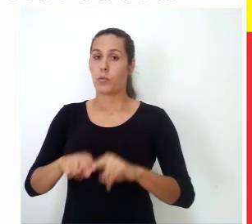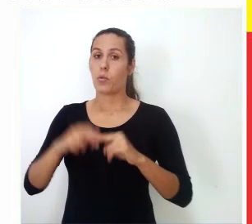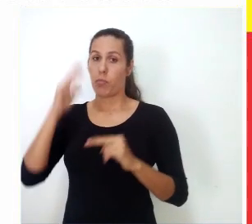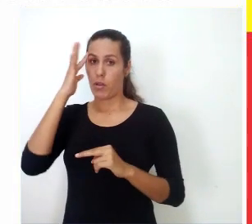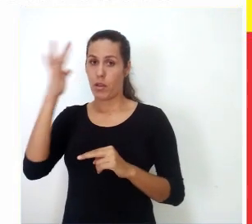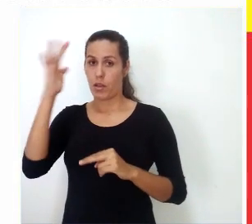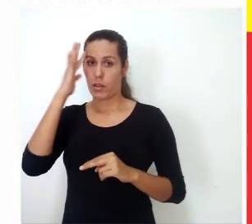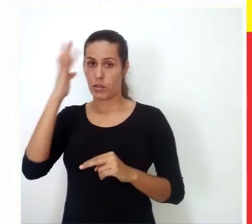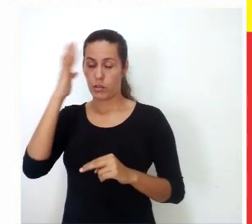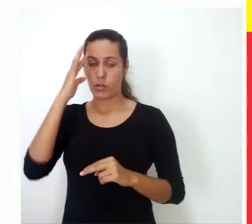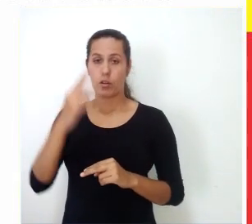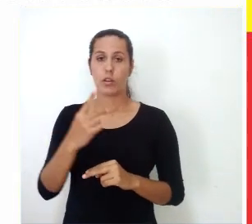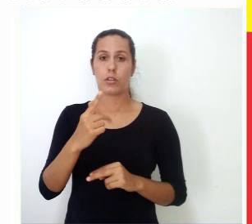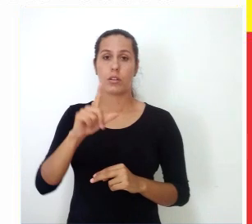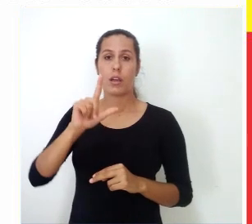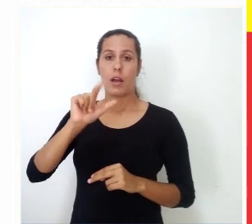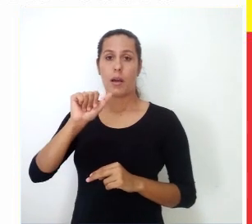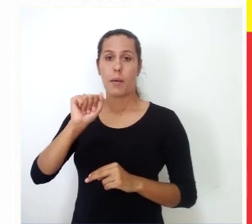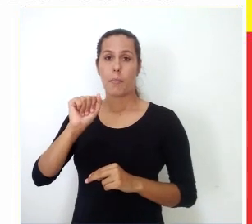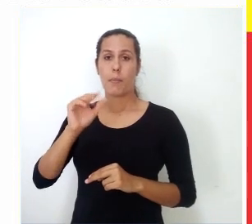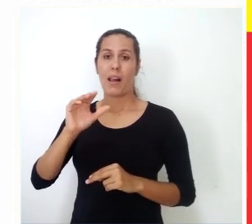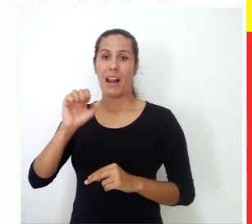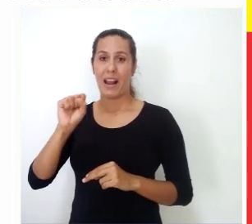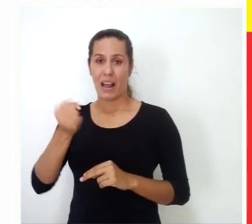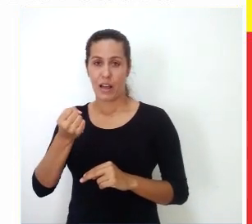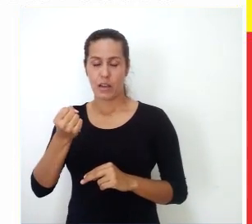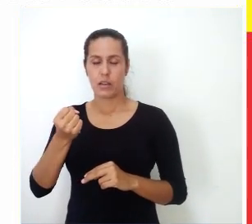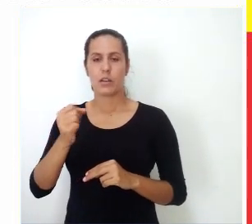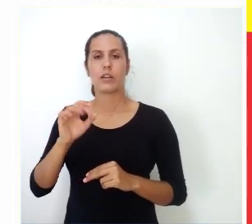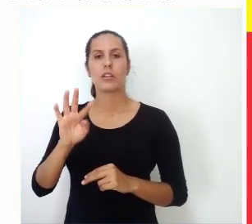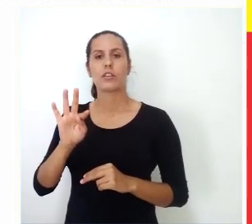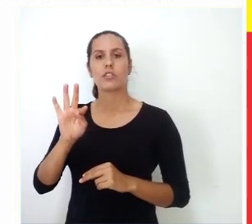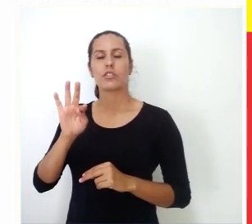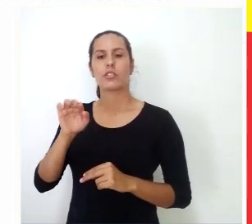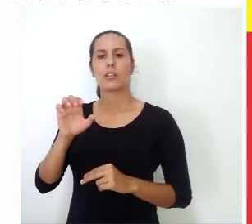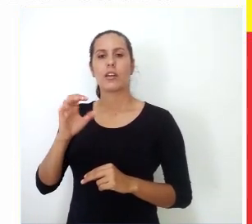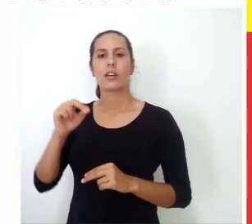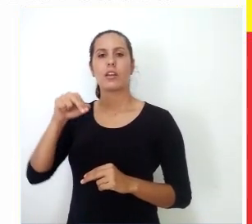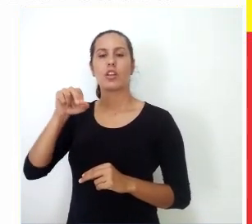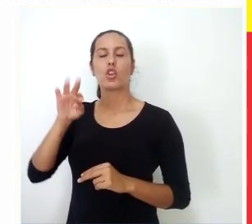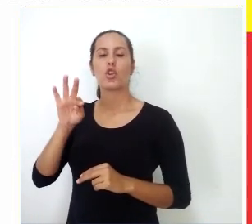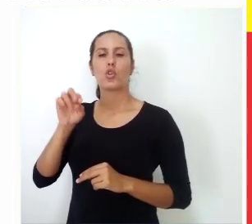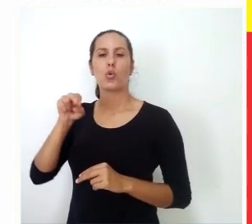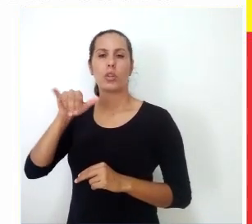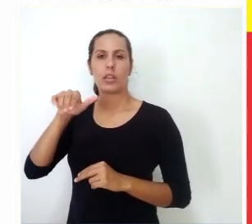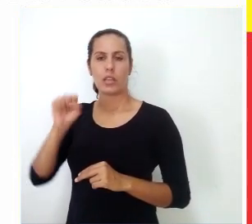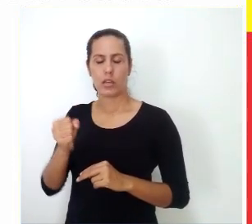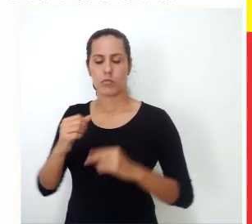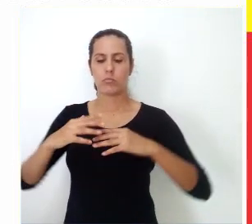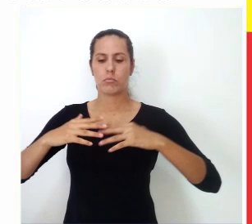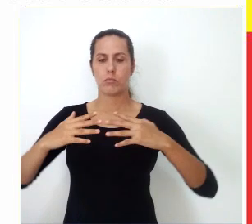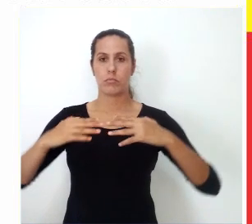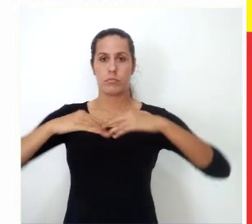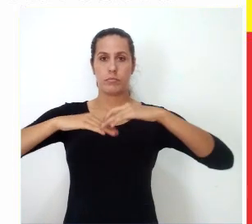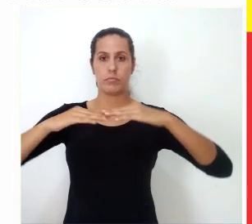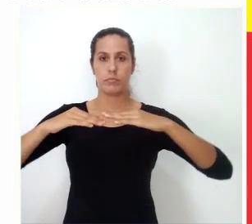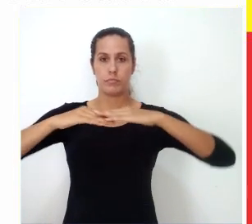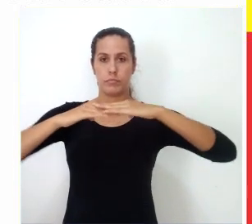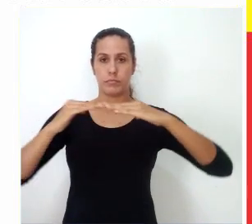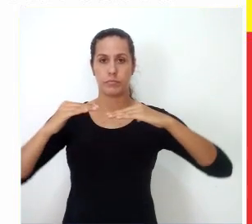imagem. Segundo a teoria das placas tectônicas, a crosta terrestre